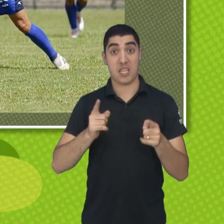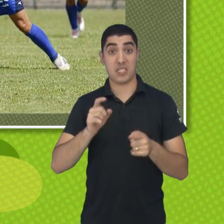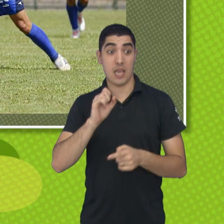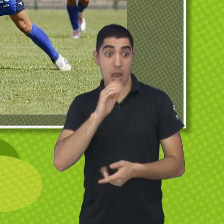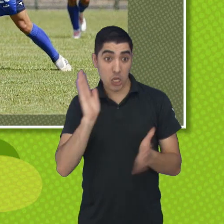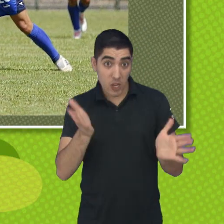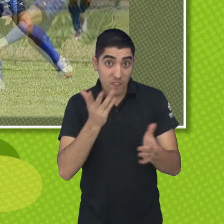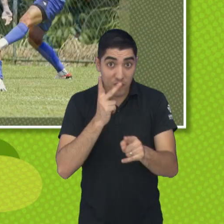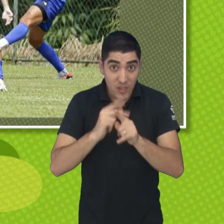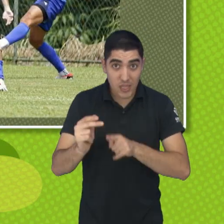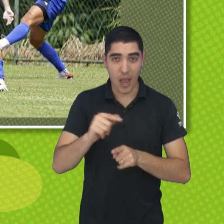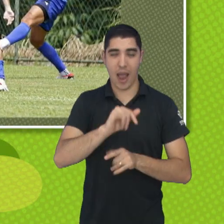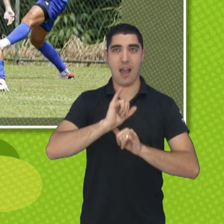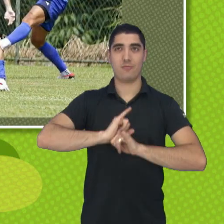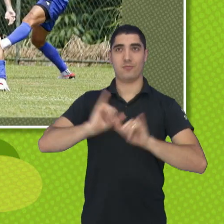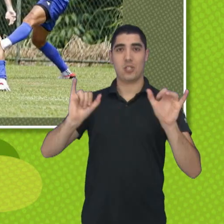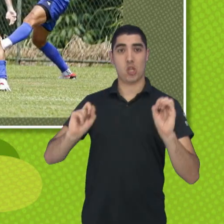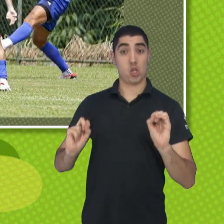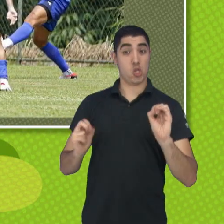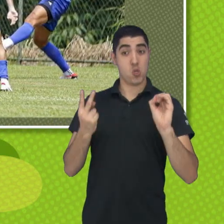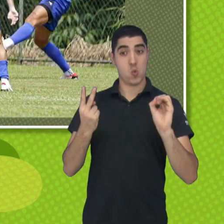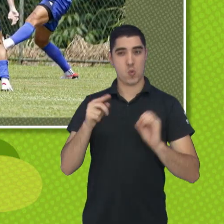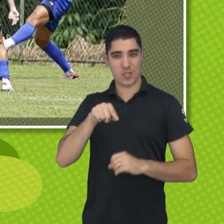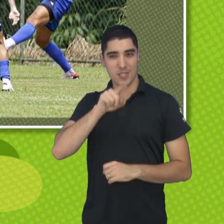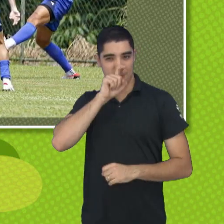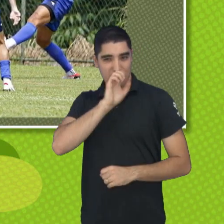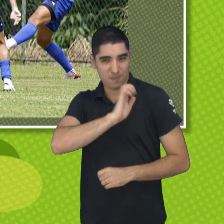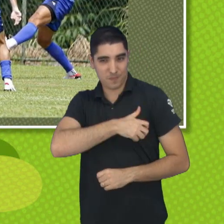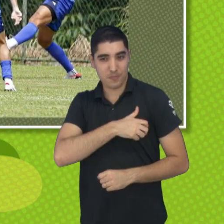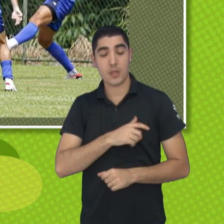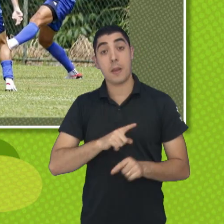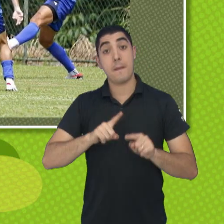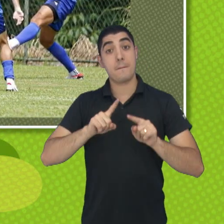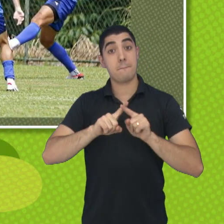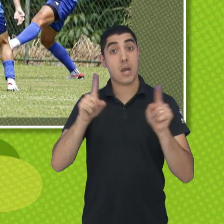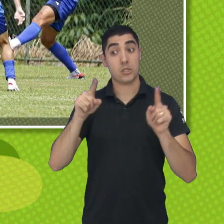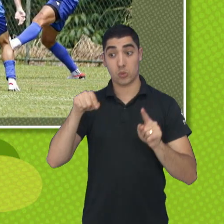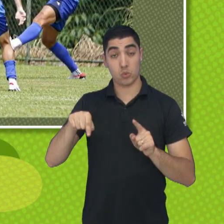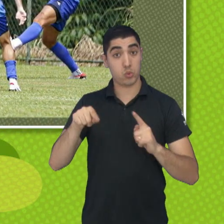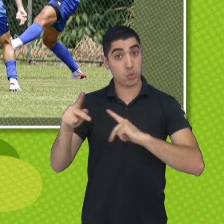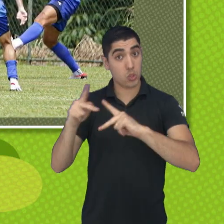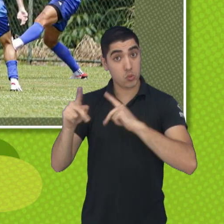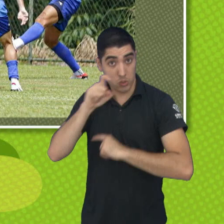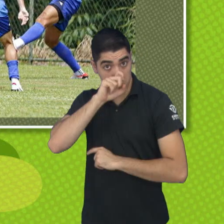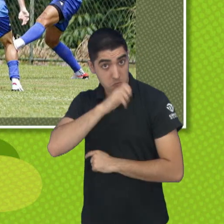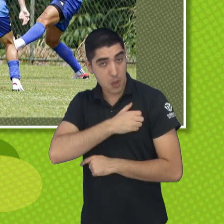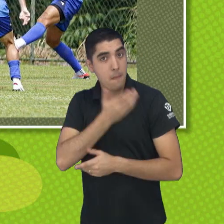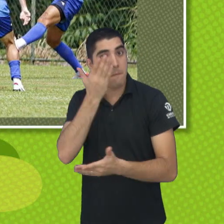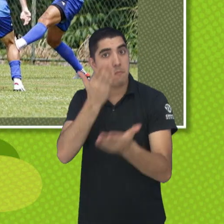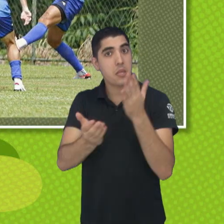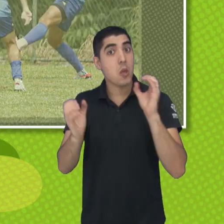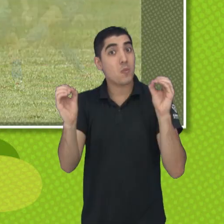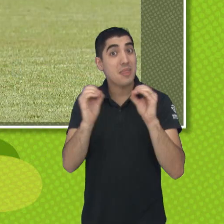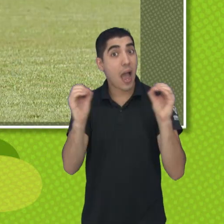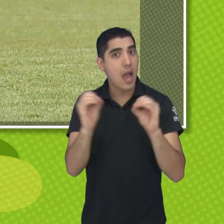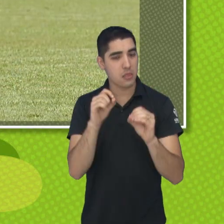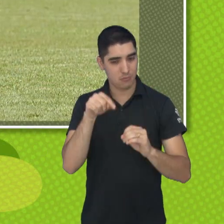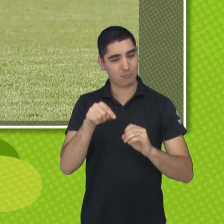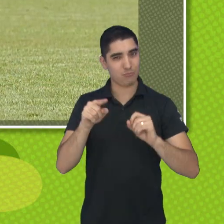2-0 para o São José. O São José que ainda está invicto nessa fase aí de jogos,